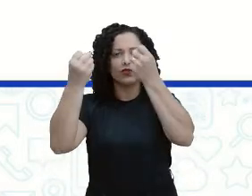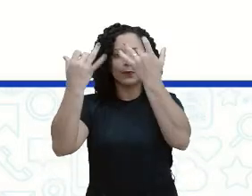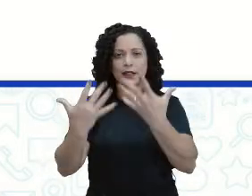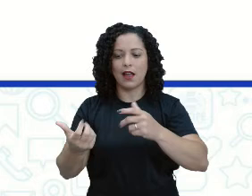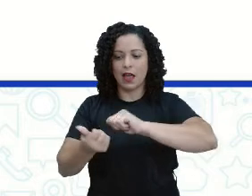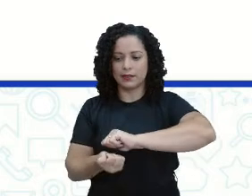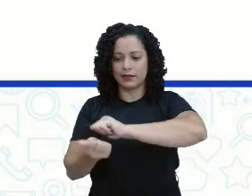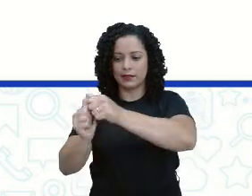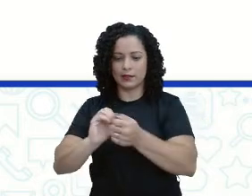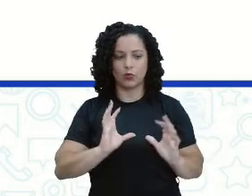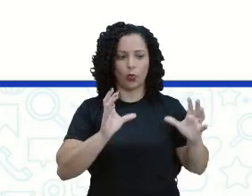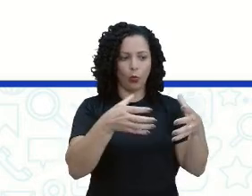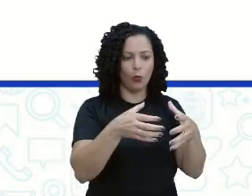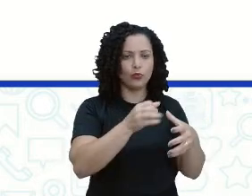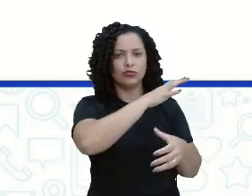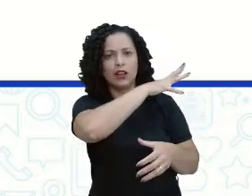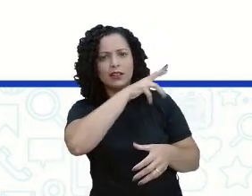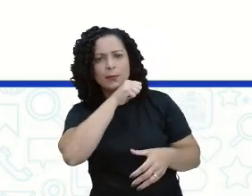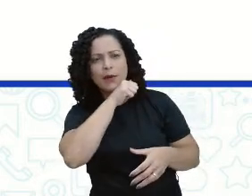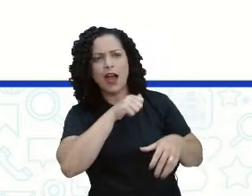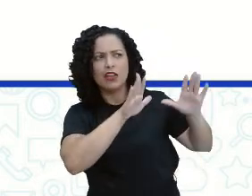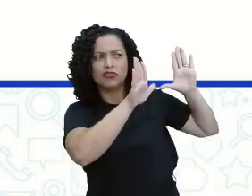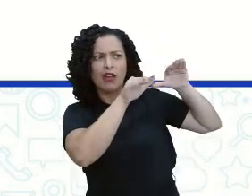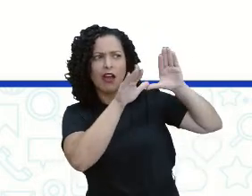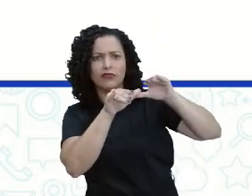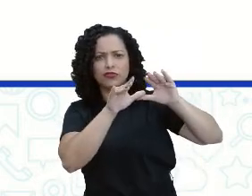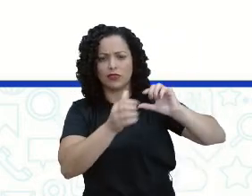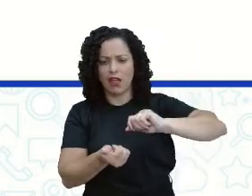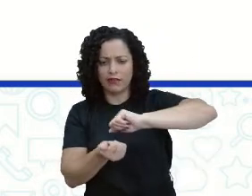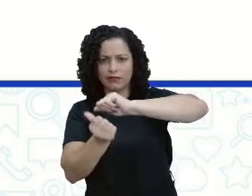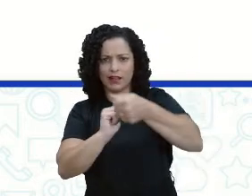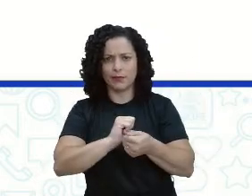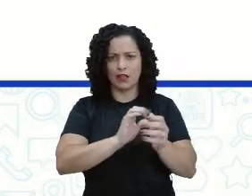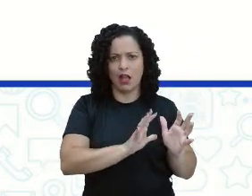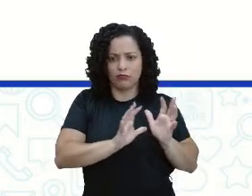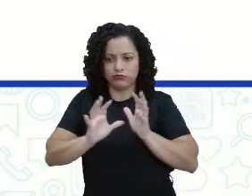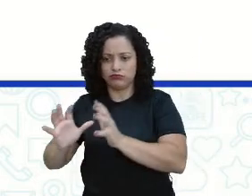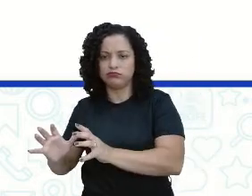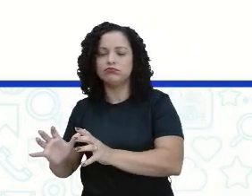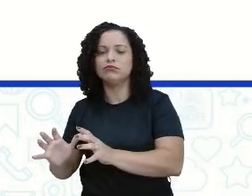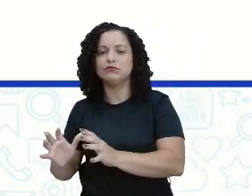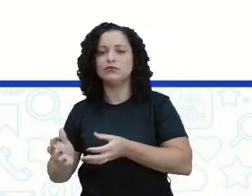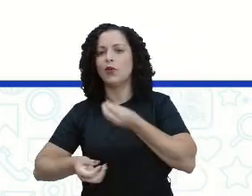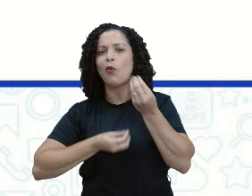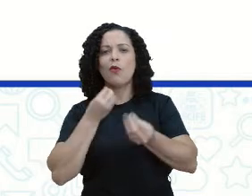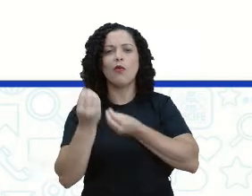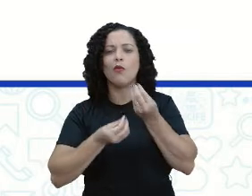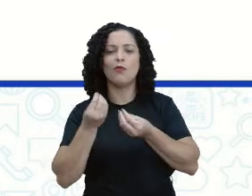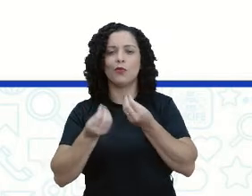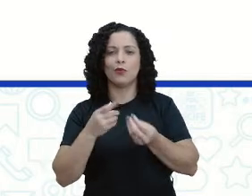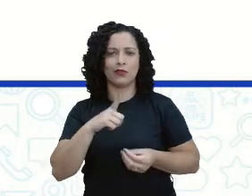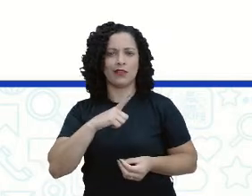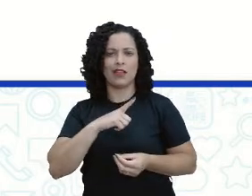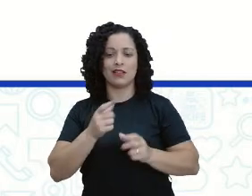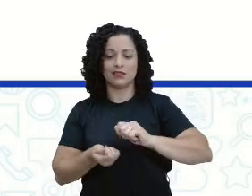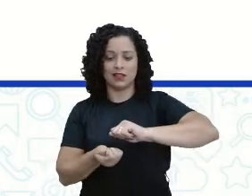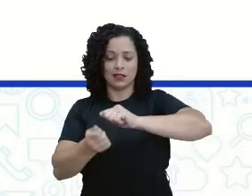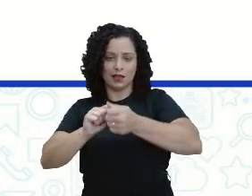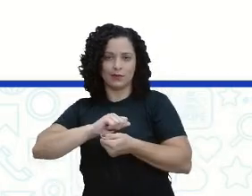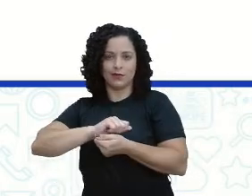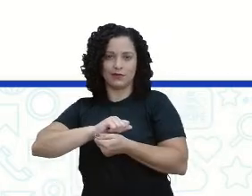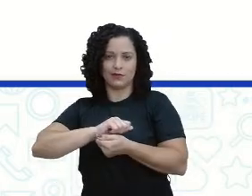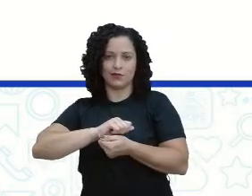populações de espécies ao ambiente. Então, como é que a gente vai explicar, né, que aquelas espécies apresentaram